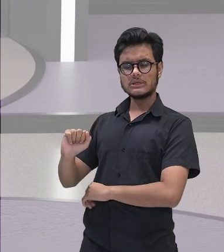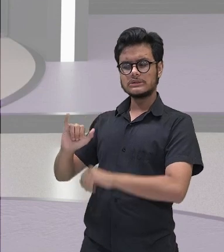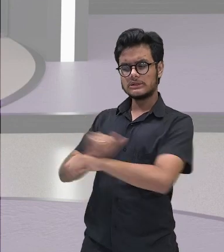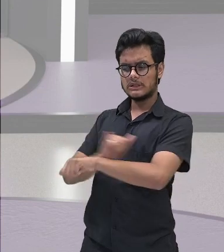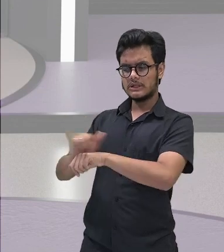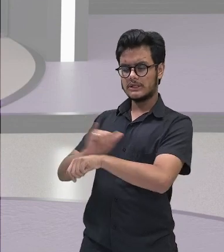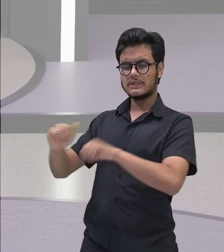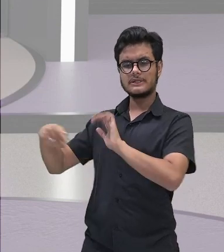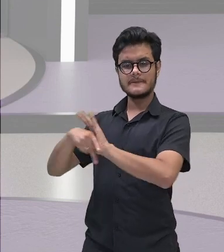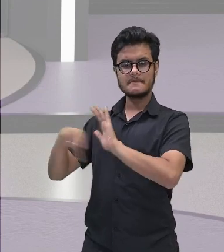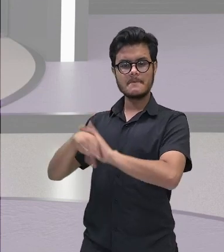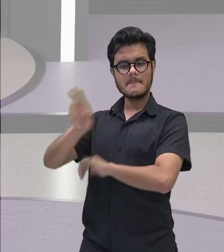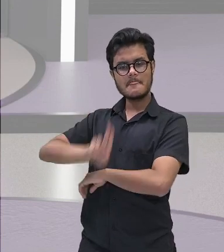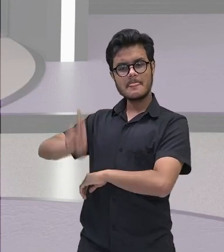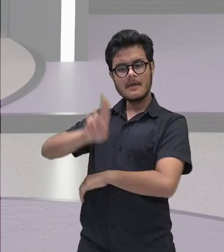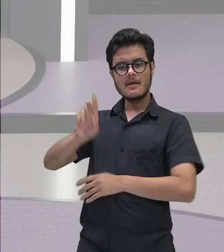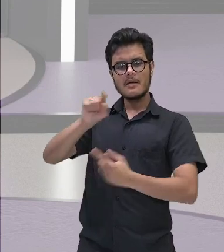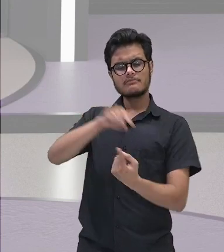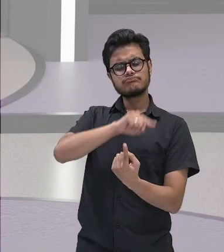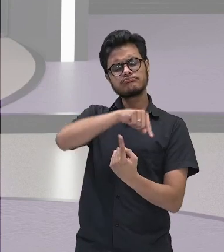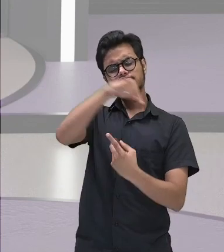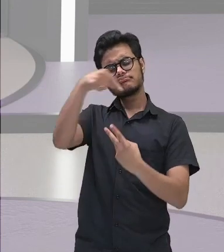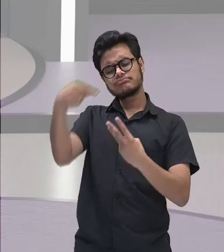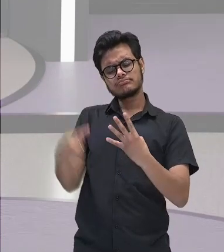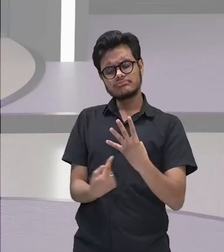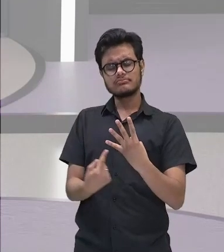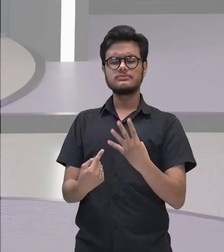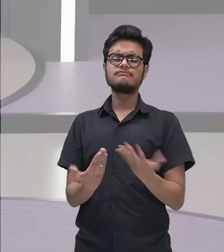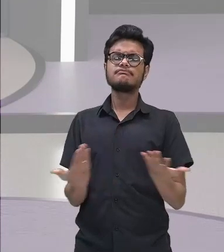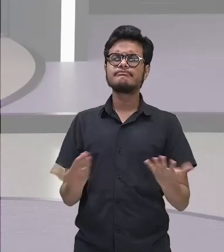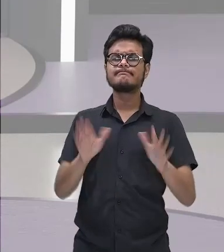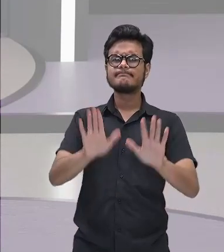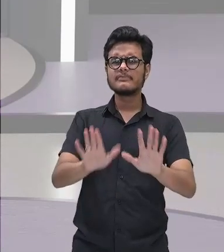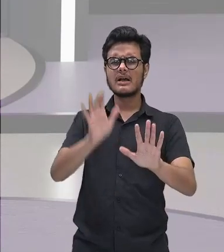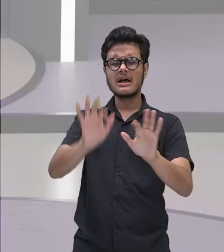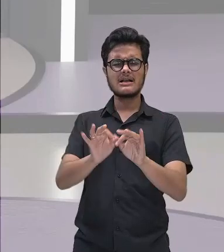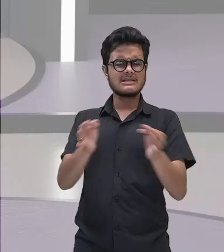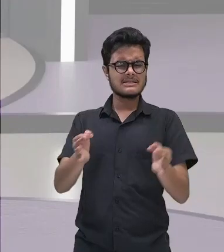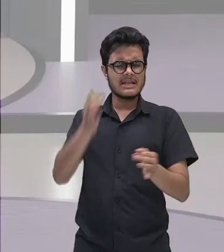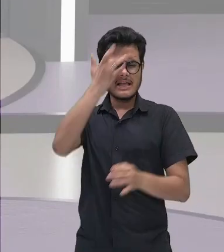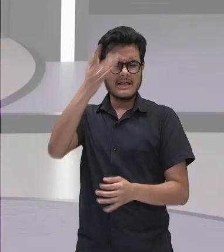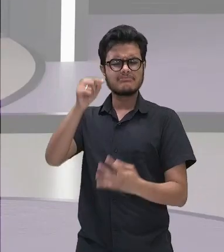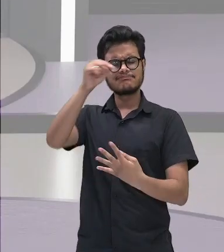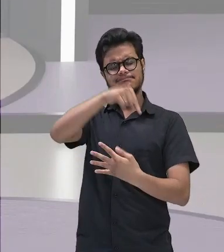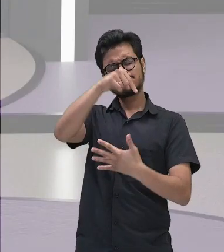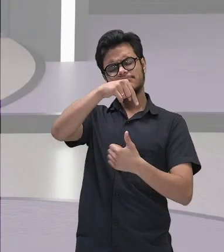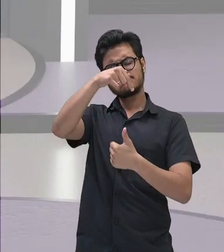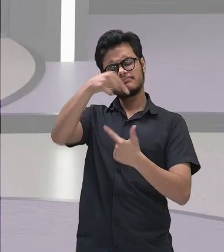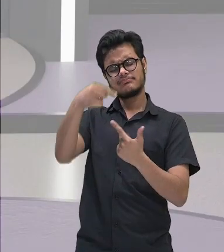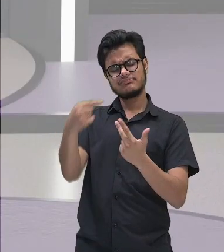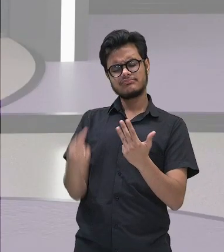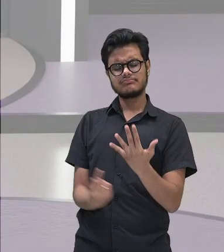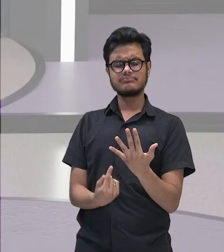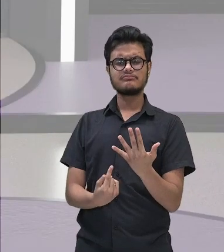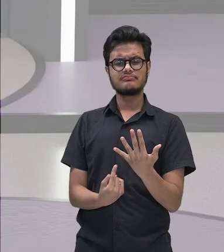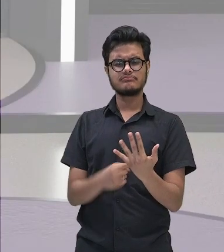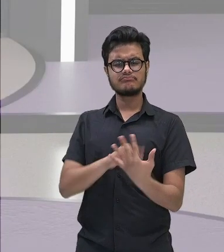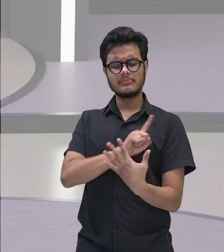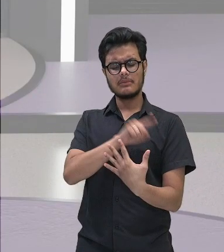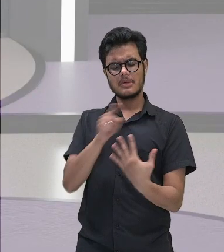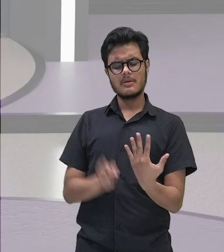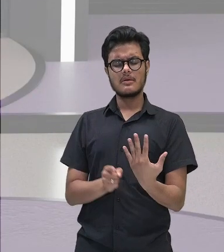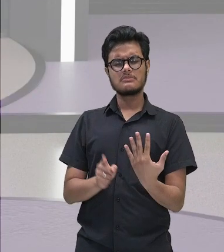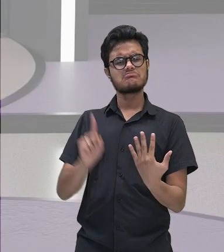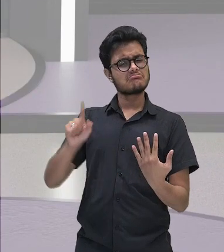contar o número de elementos do conjunto mas professora não é muito fácil pra gente contar os elementos de um conjunto a